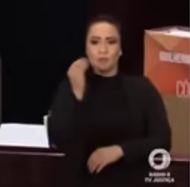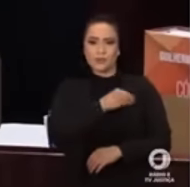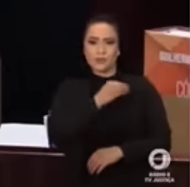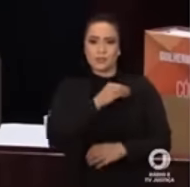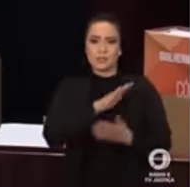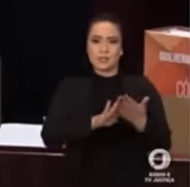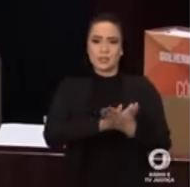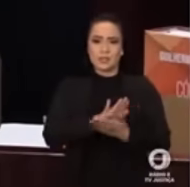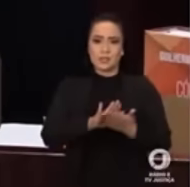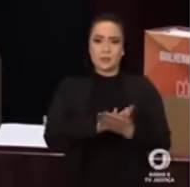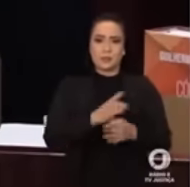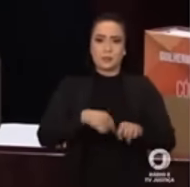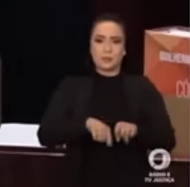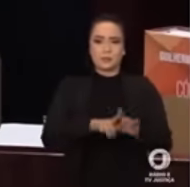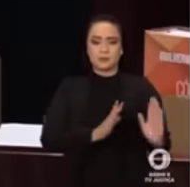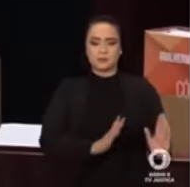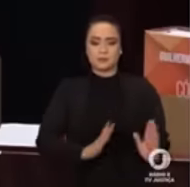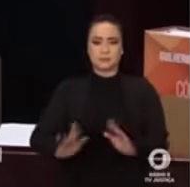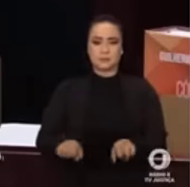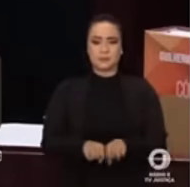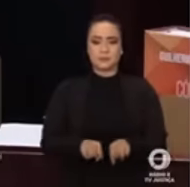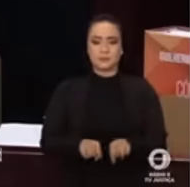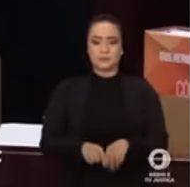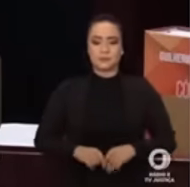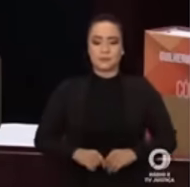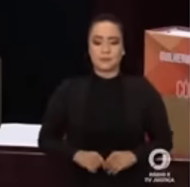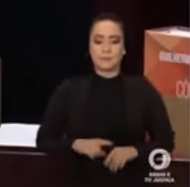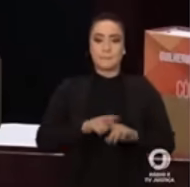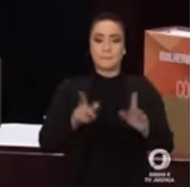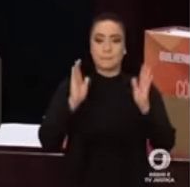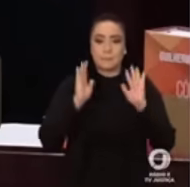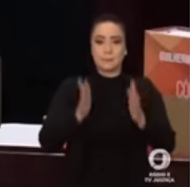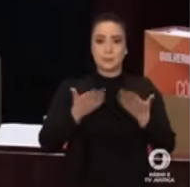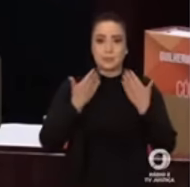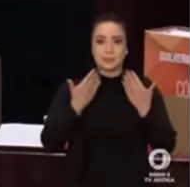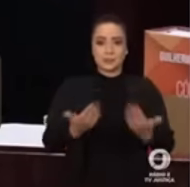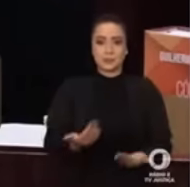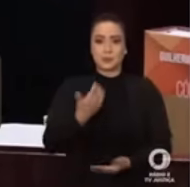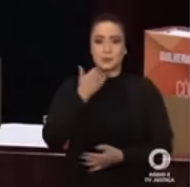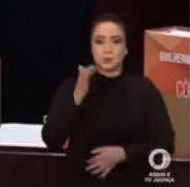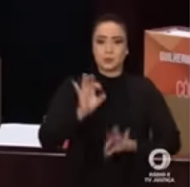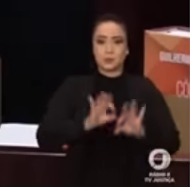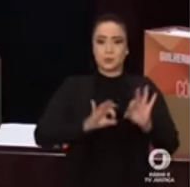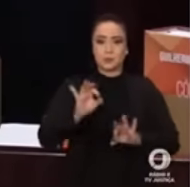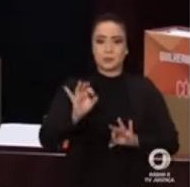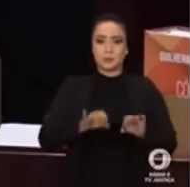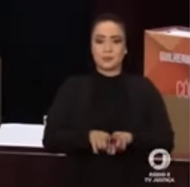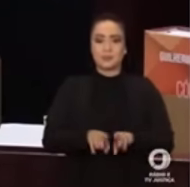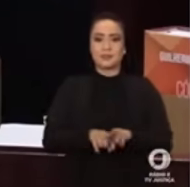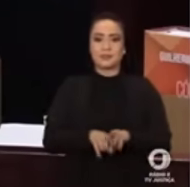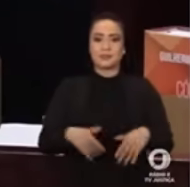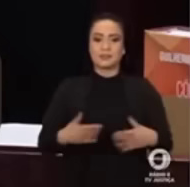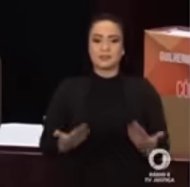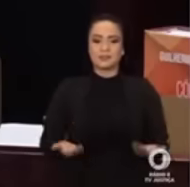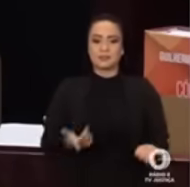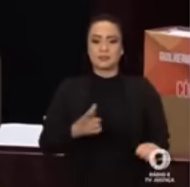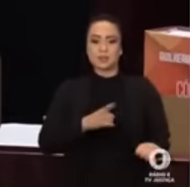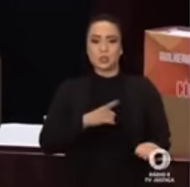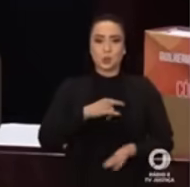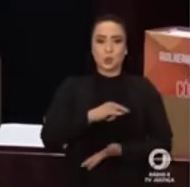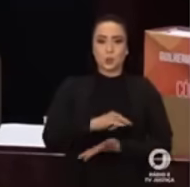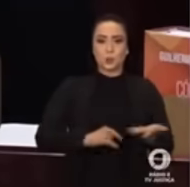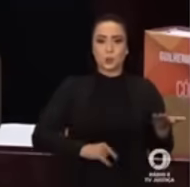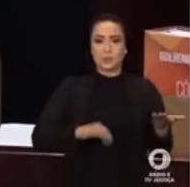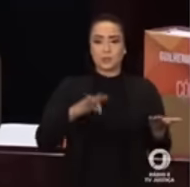aqui. Foram apresentados os pedidos formulados, o que se falou aqui de um conjunto, documento